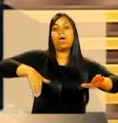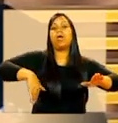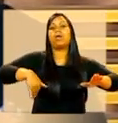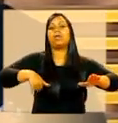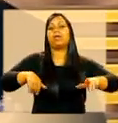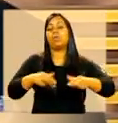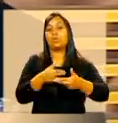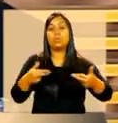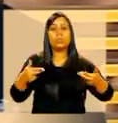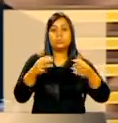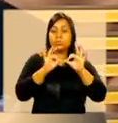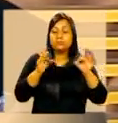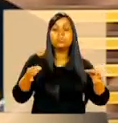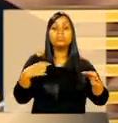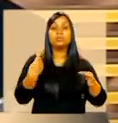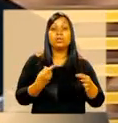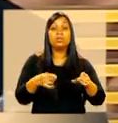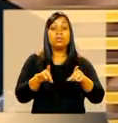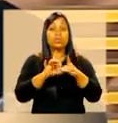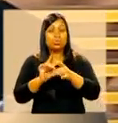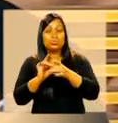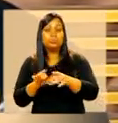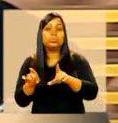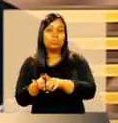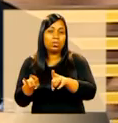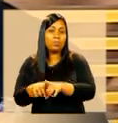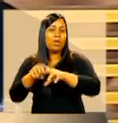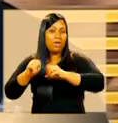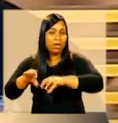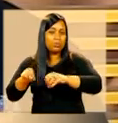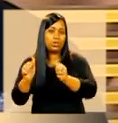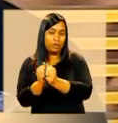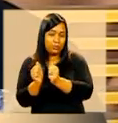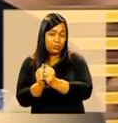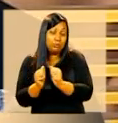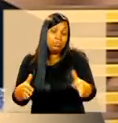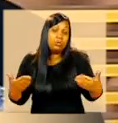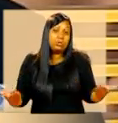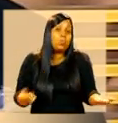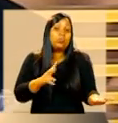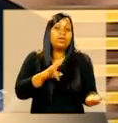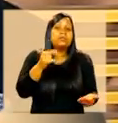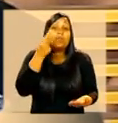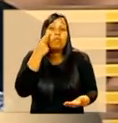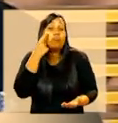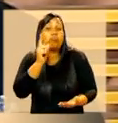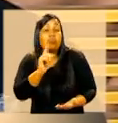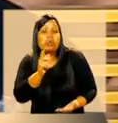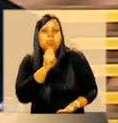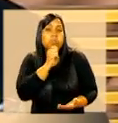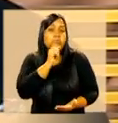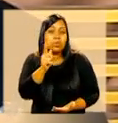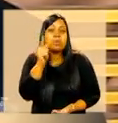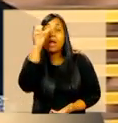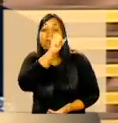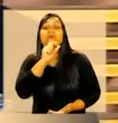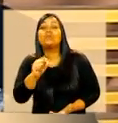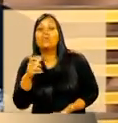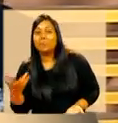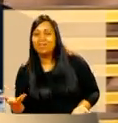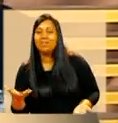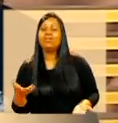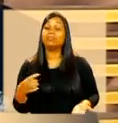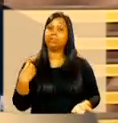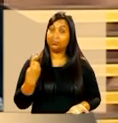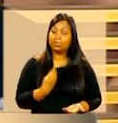Sesc também faz, é importante a gente atrelar a um papel educativo. Então, o que eles não viram ainda? O que tem para ver? O que tem para aprender? E